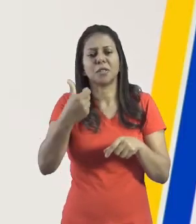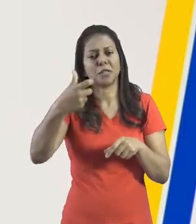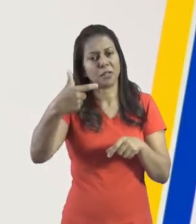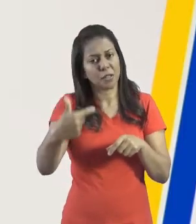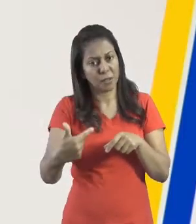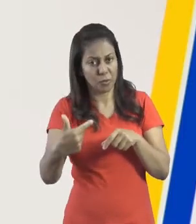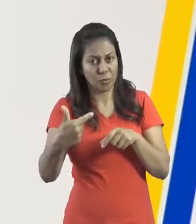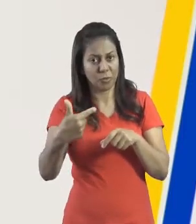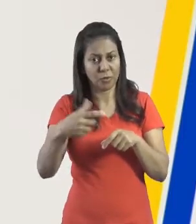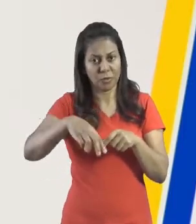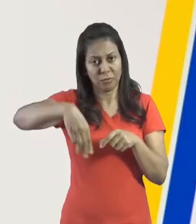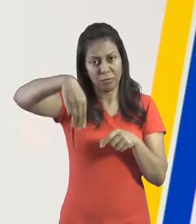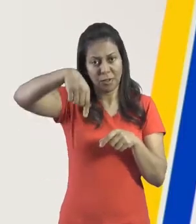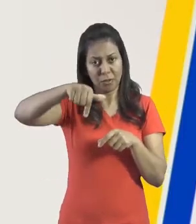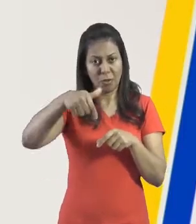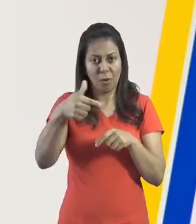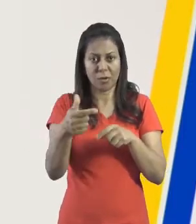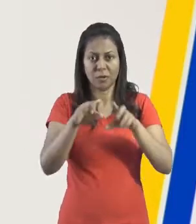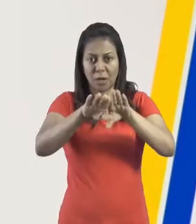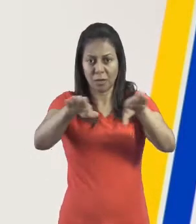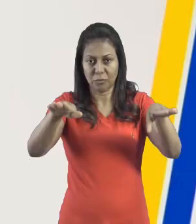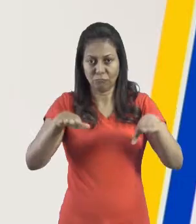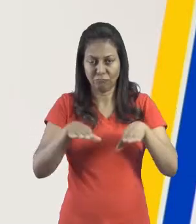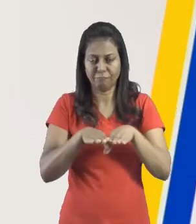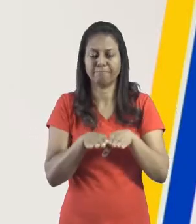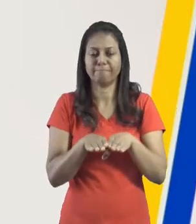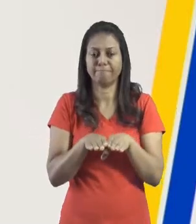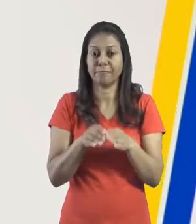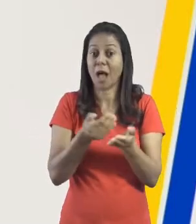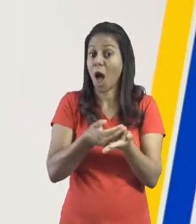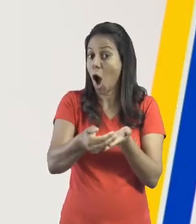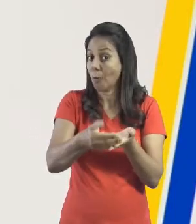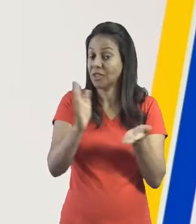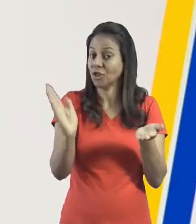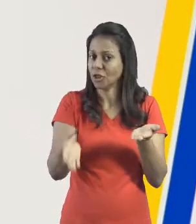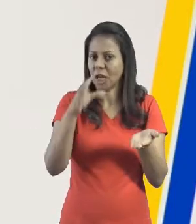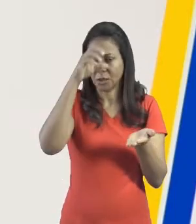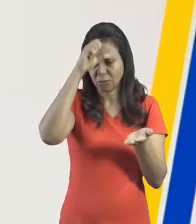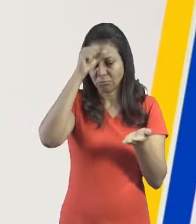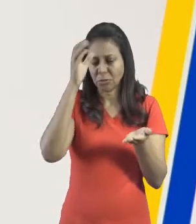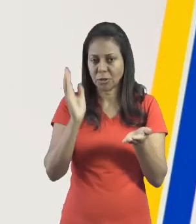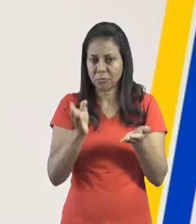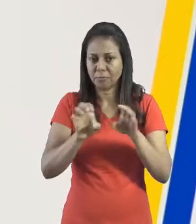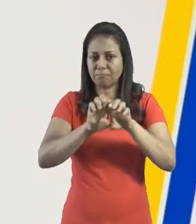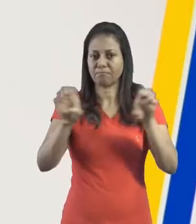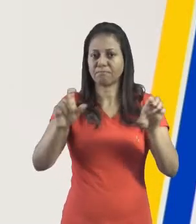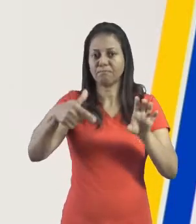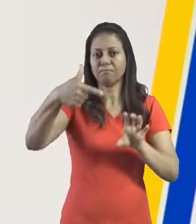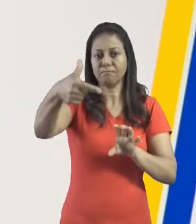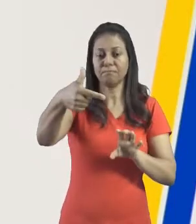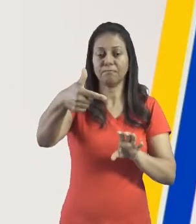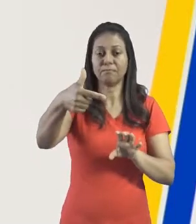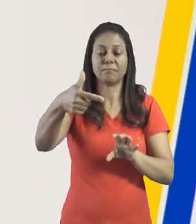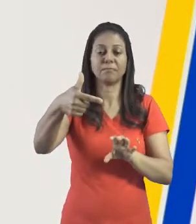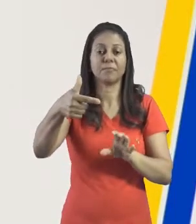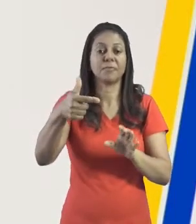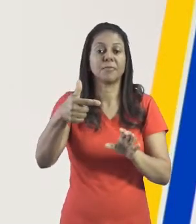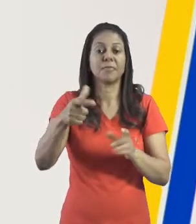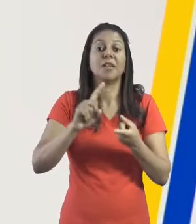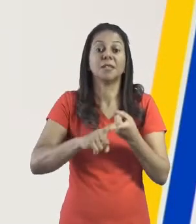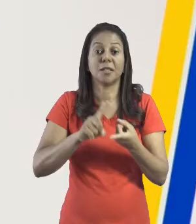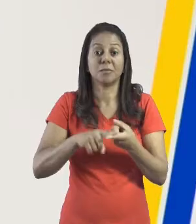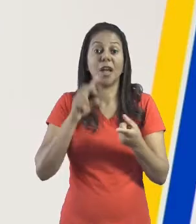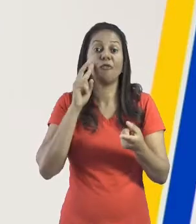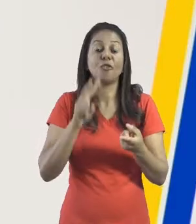sua área. A partir daí, né, nós sabemos já que é uma equação do segundo grau e também vimos na aula